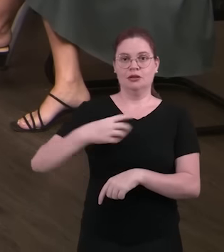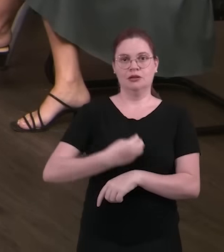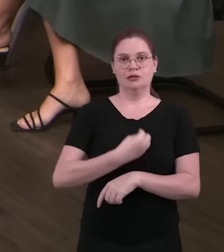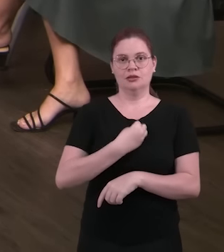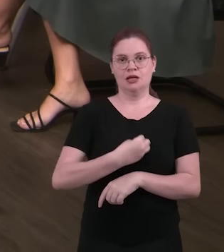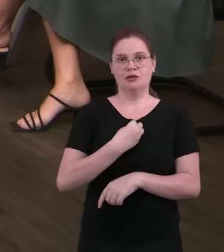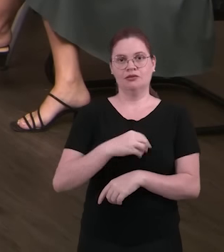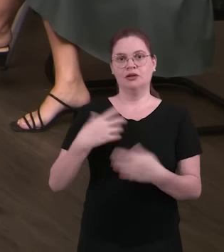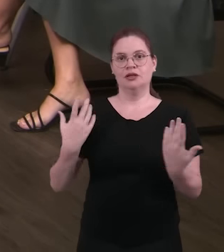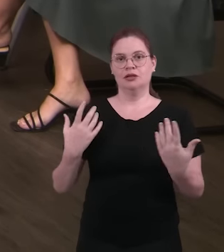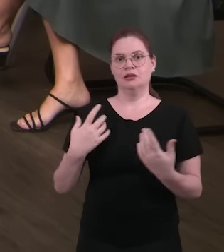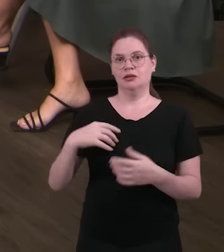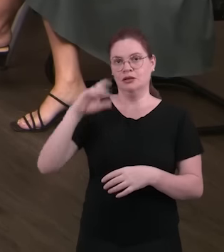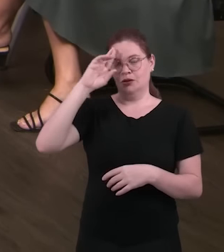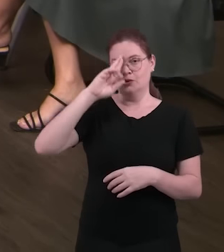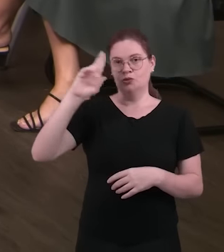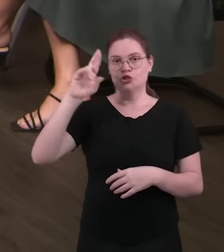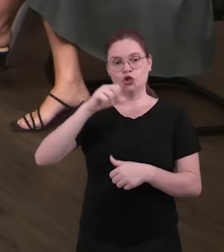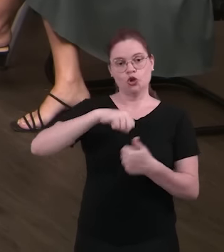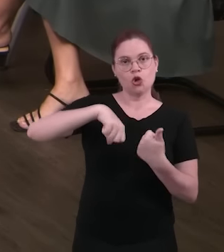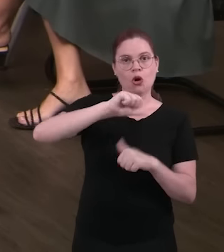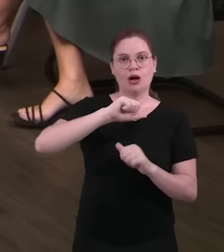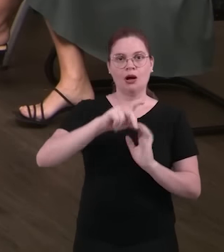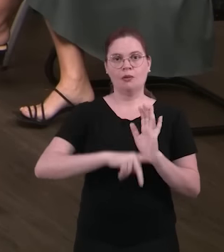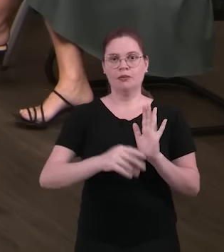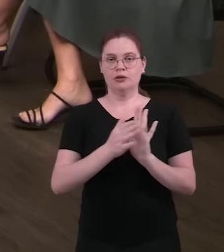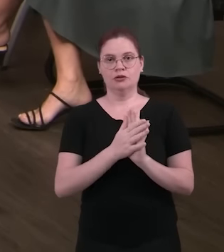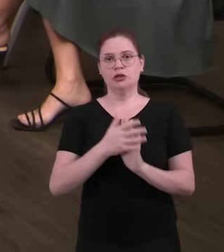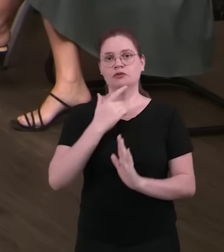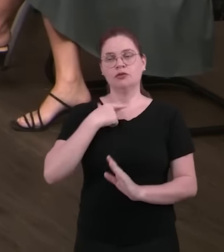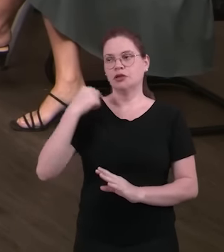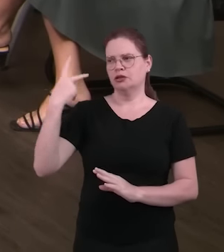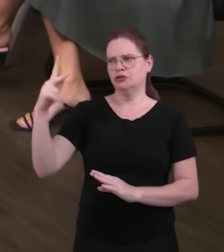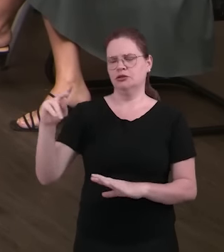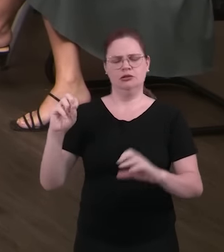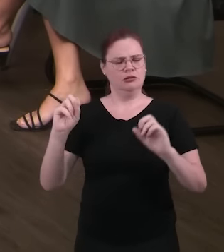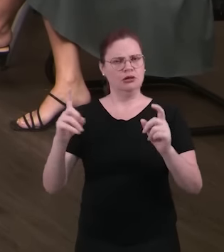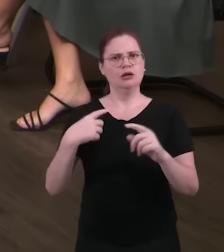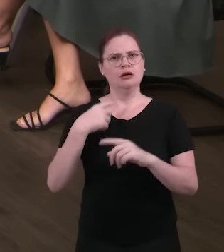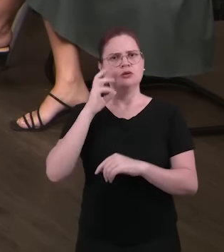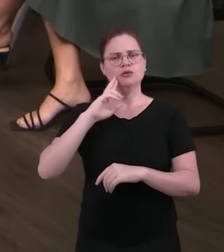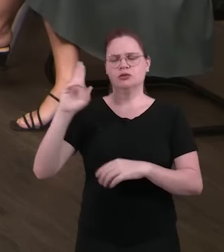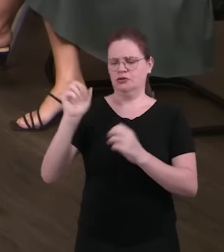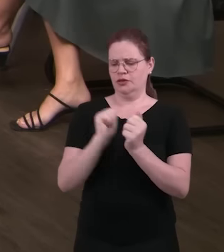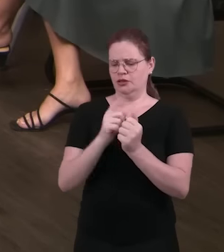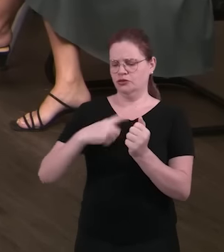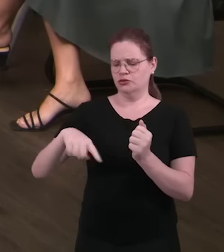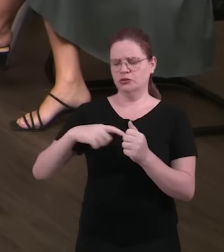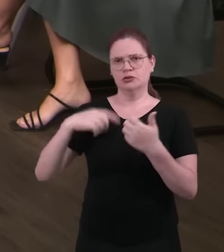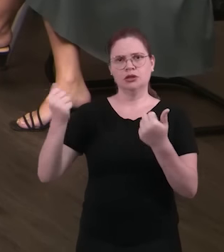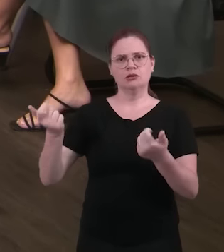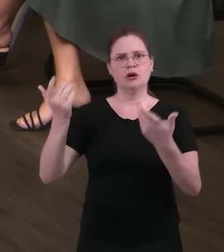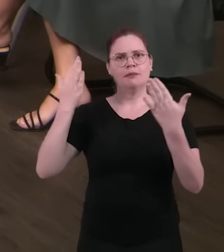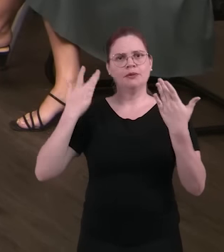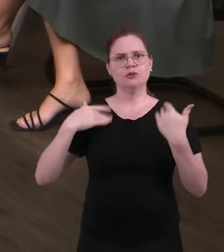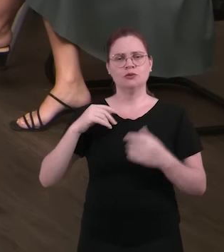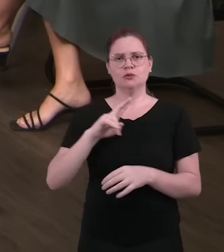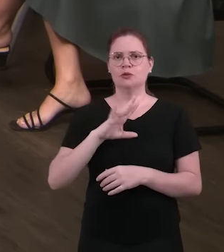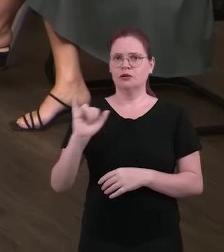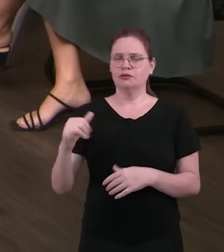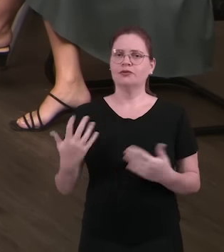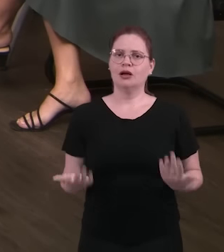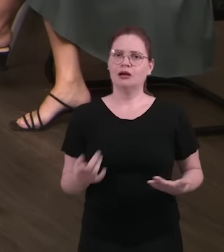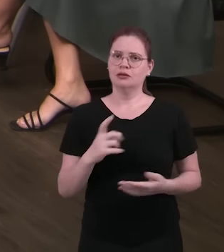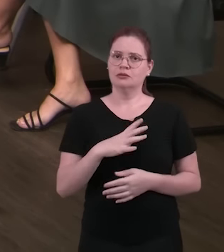ao Senhor desviar essa rota para uma outra coisa, Ele vai estar conosco e vai nos abençoar naquela outra coisa.